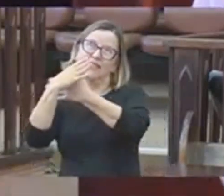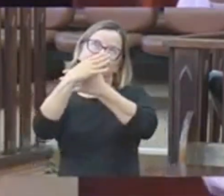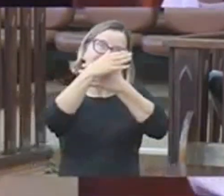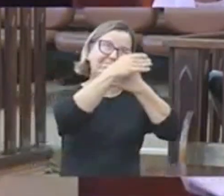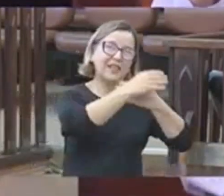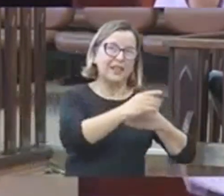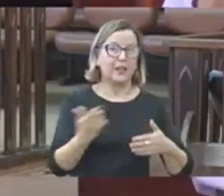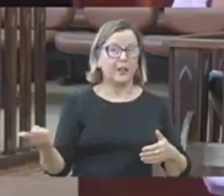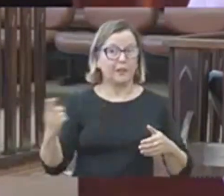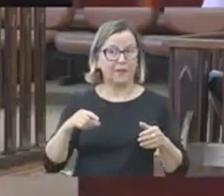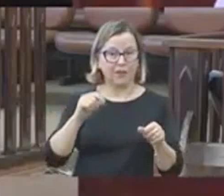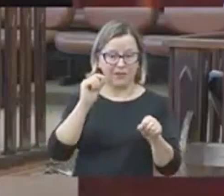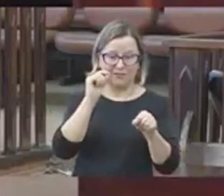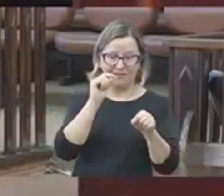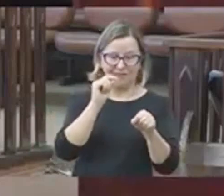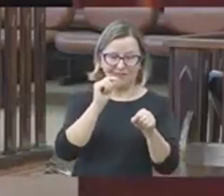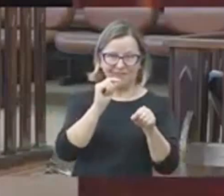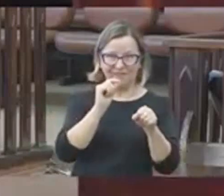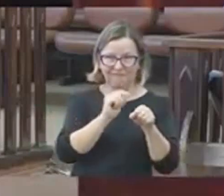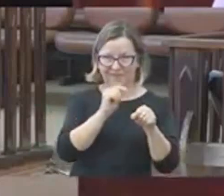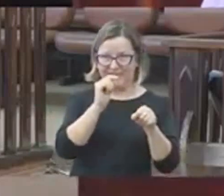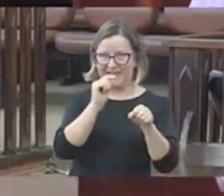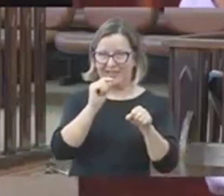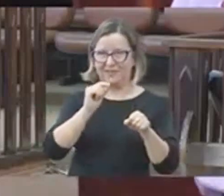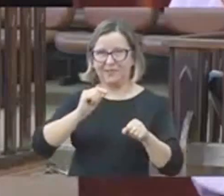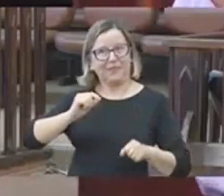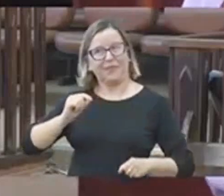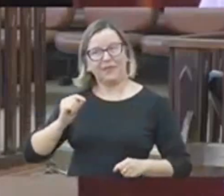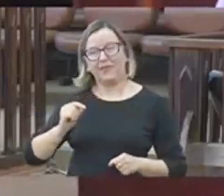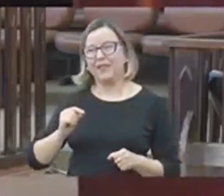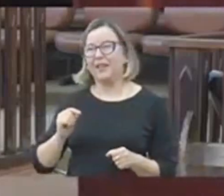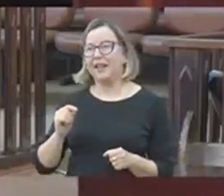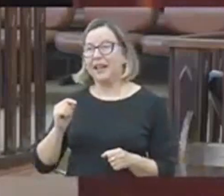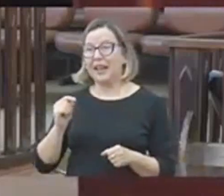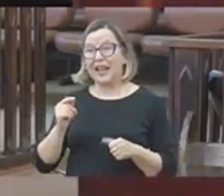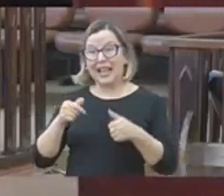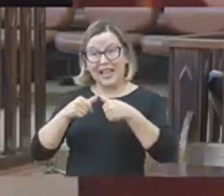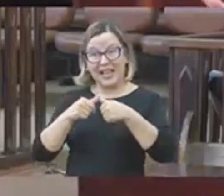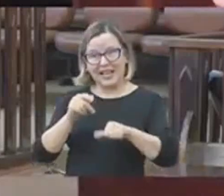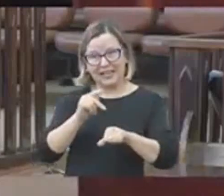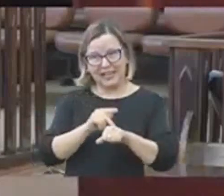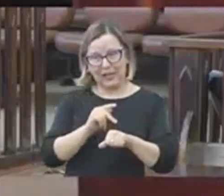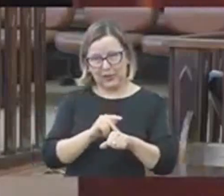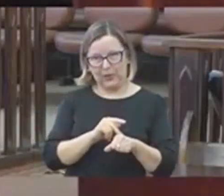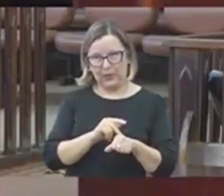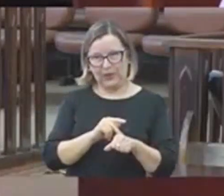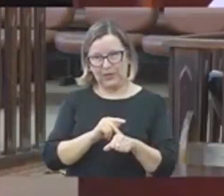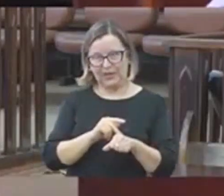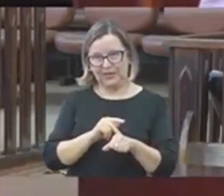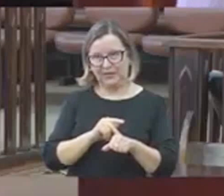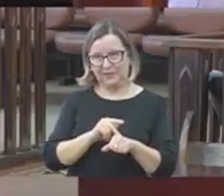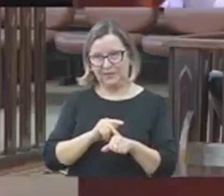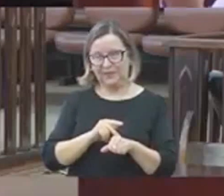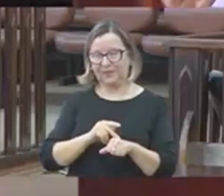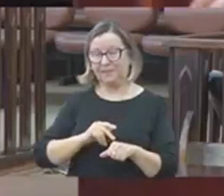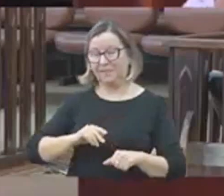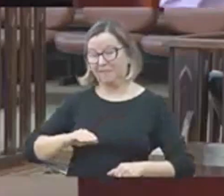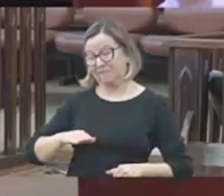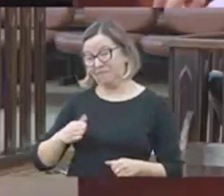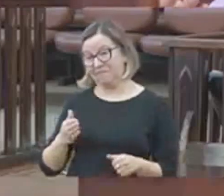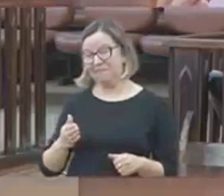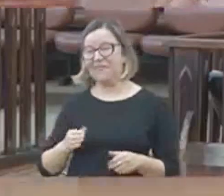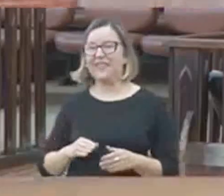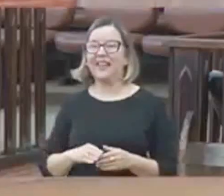aqui um exemplo que pode nos dar uma certa ideia, mas conceber